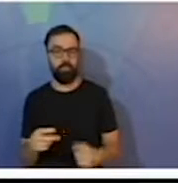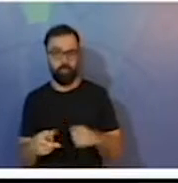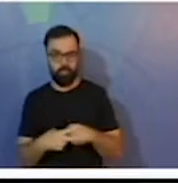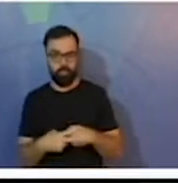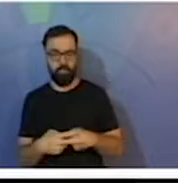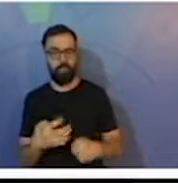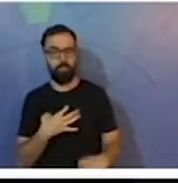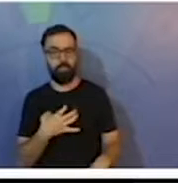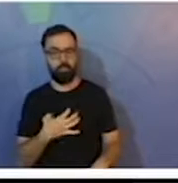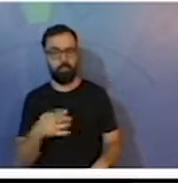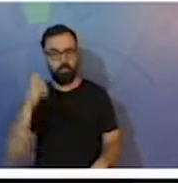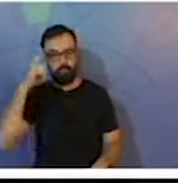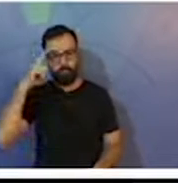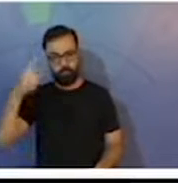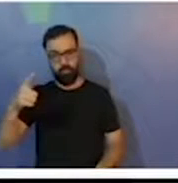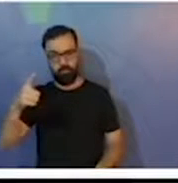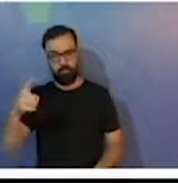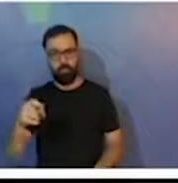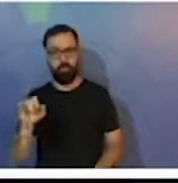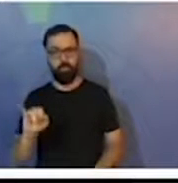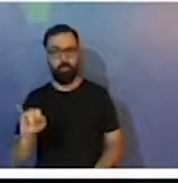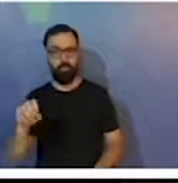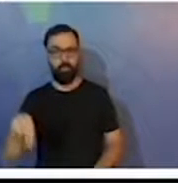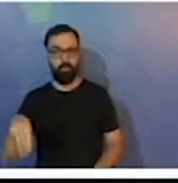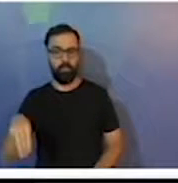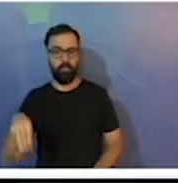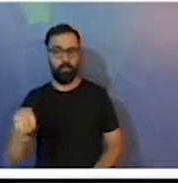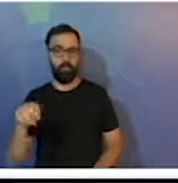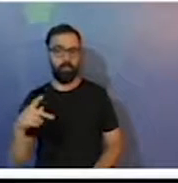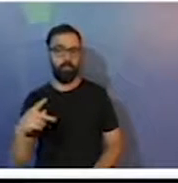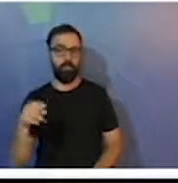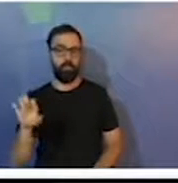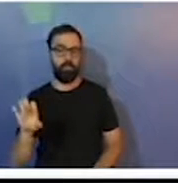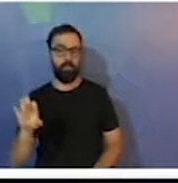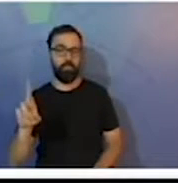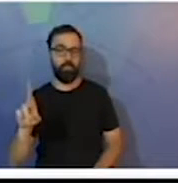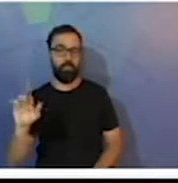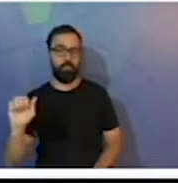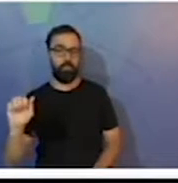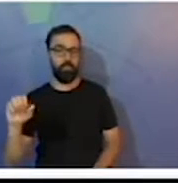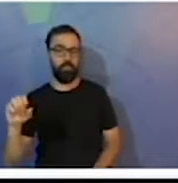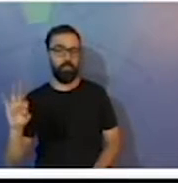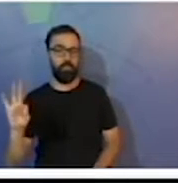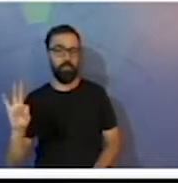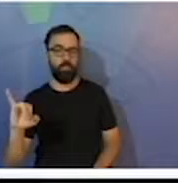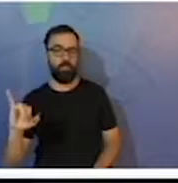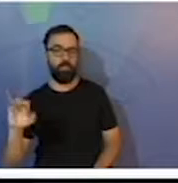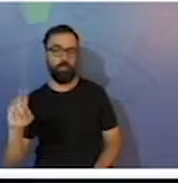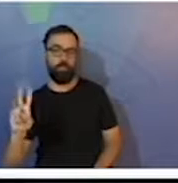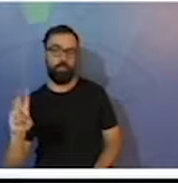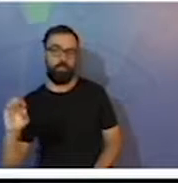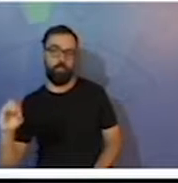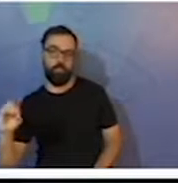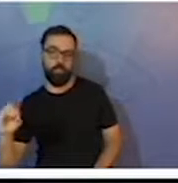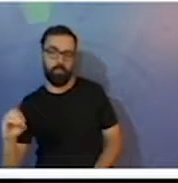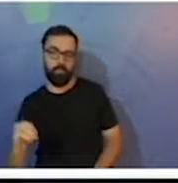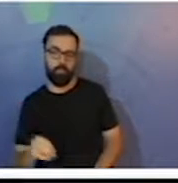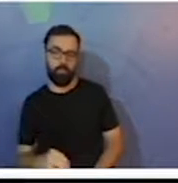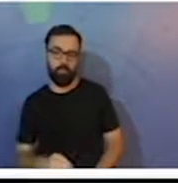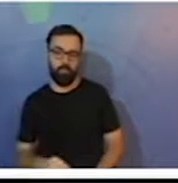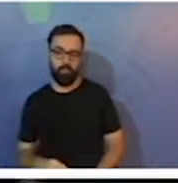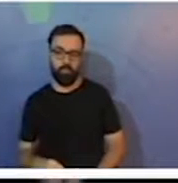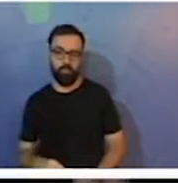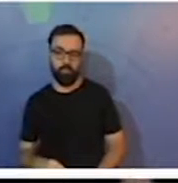verbos estão no imperativo e aqui eu tenho uma diquinha os verbos no imperativo e eles no Instagram